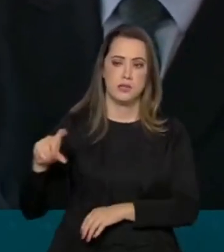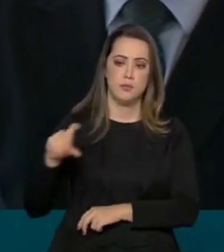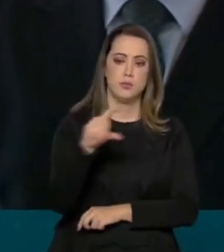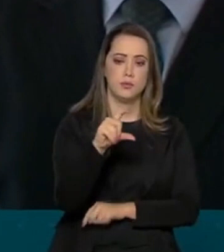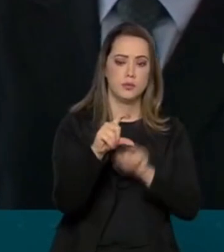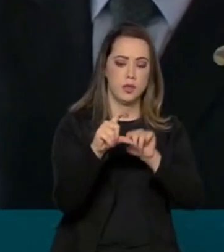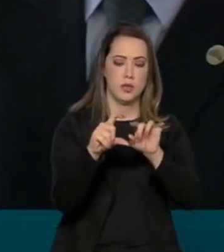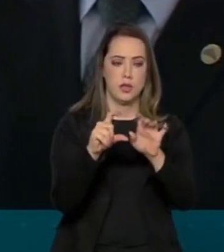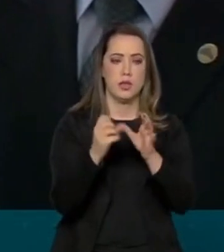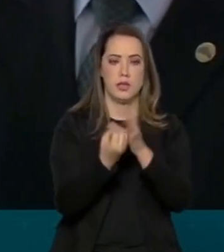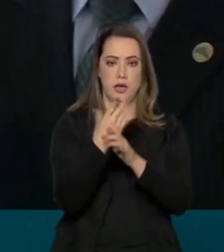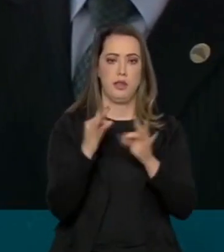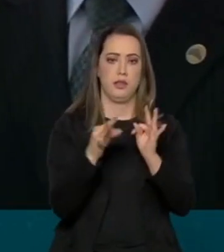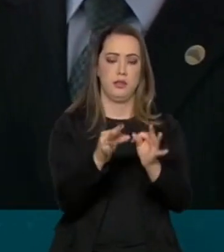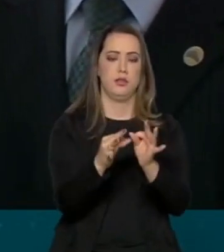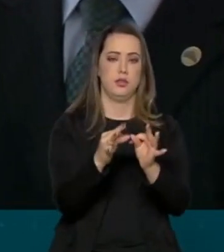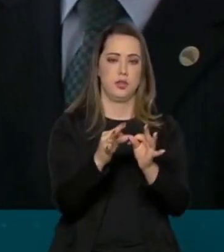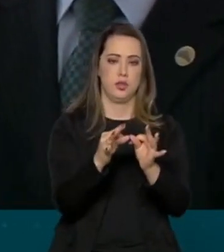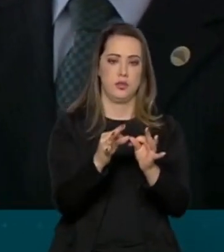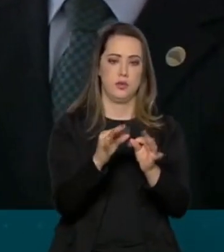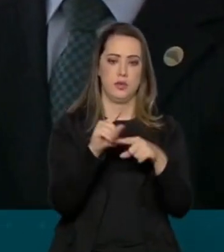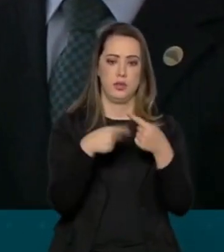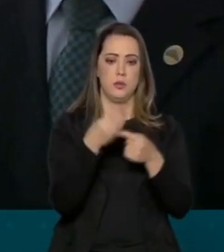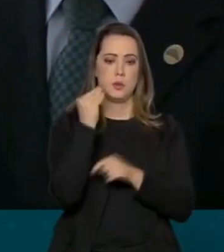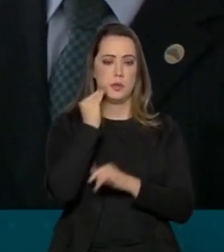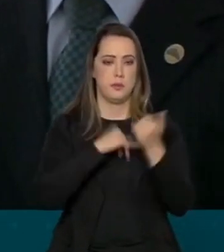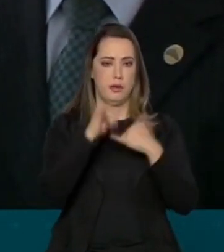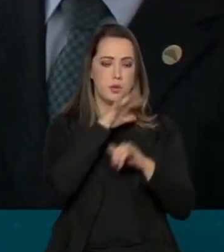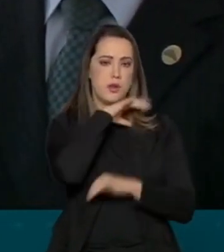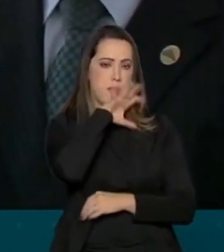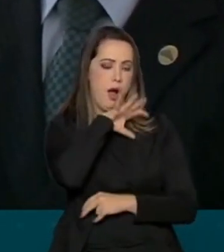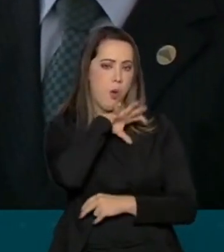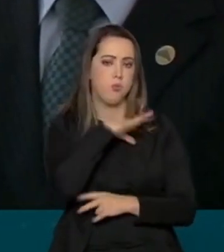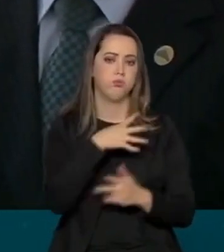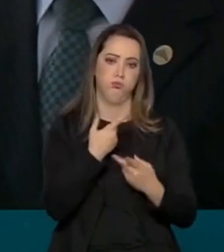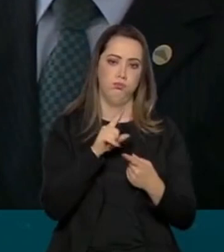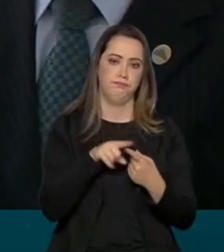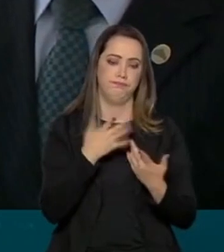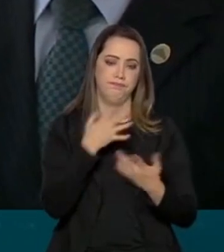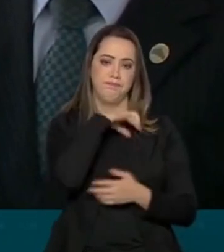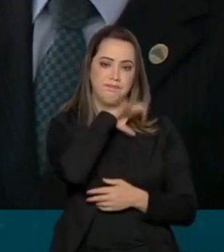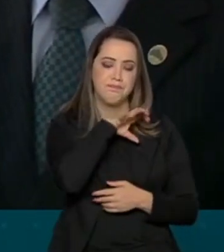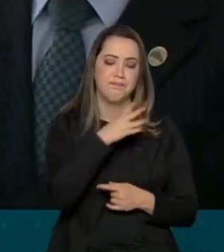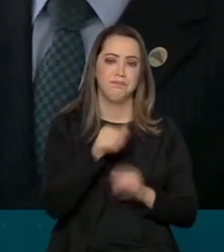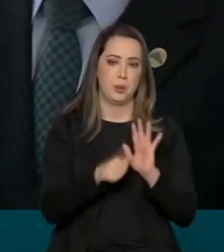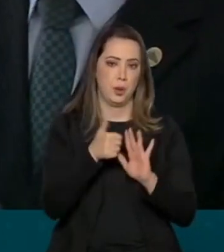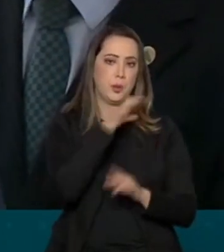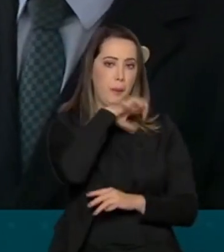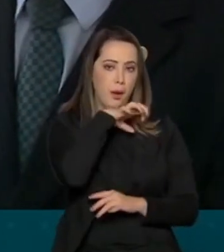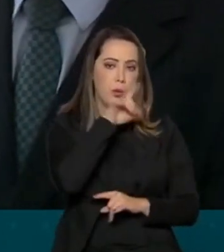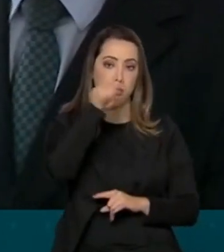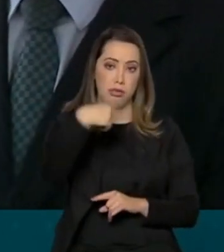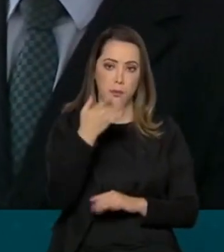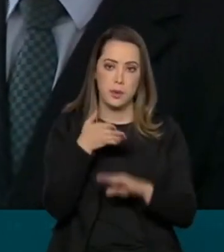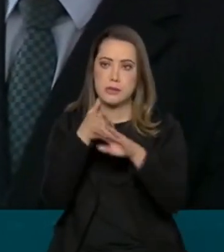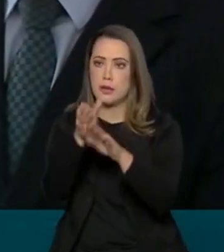o desenvolvimento da tecnologia, aí você faz os testes em animais, são testes pré-clínicos, e aí você tem que